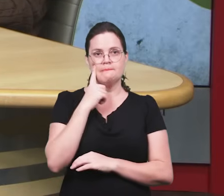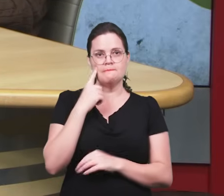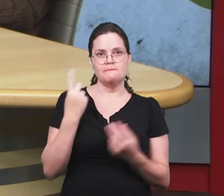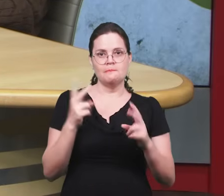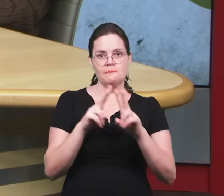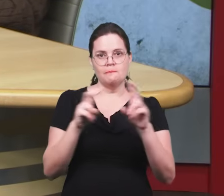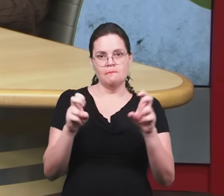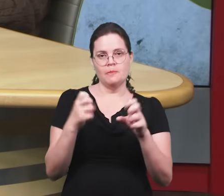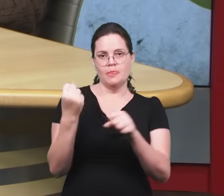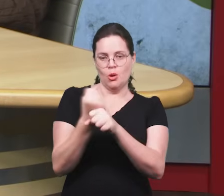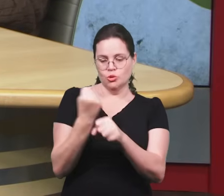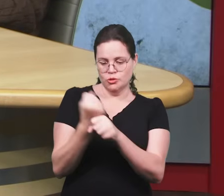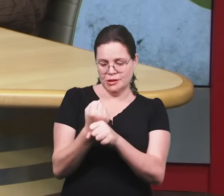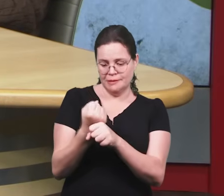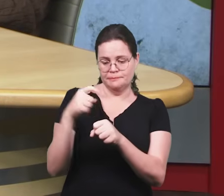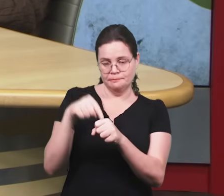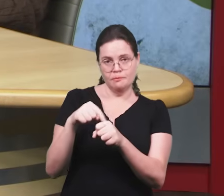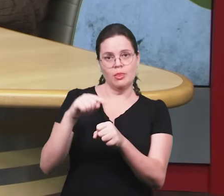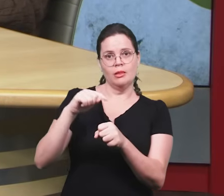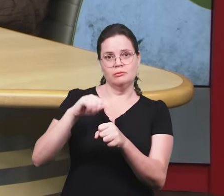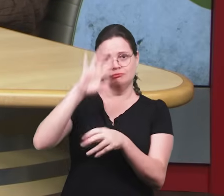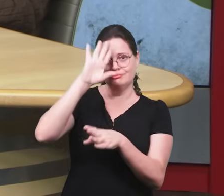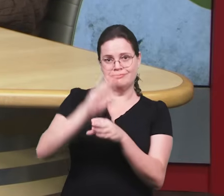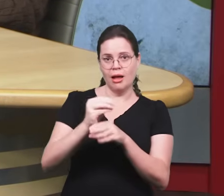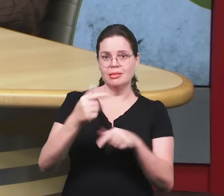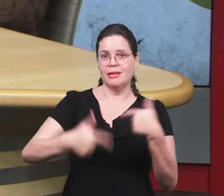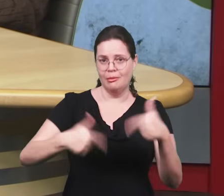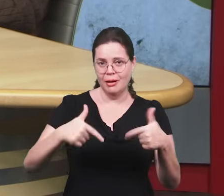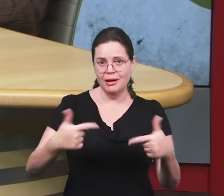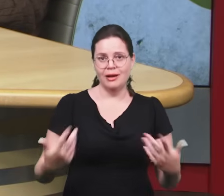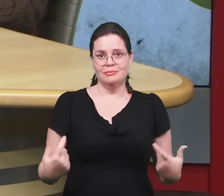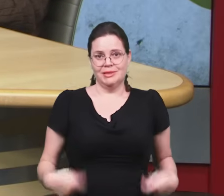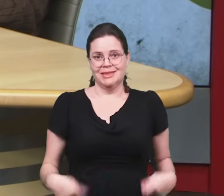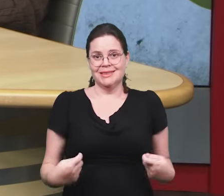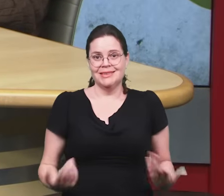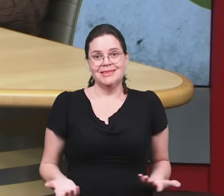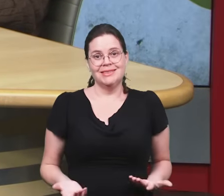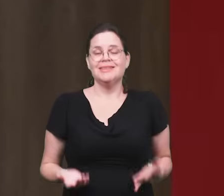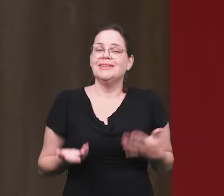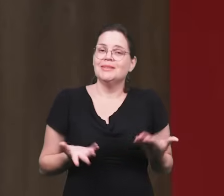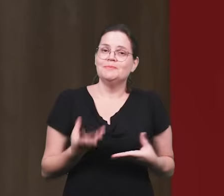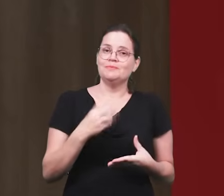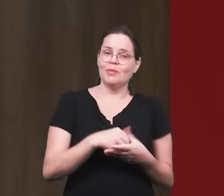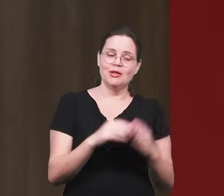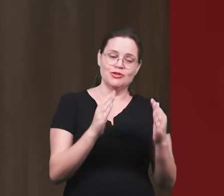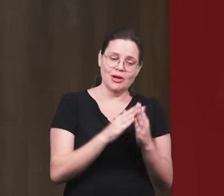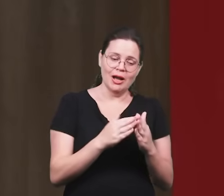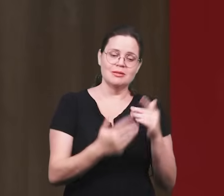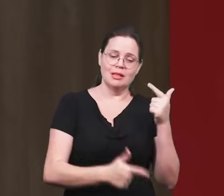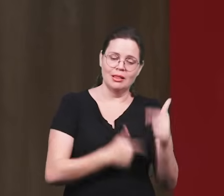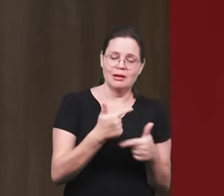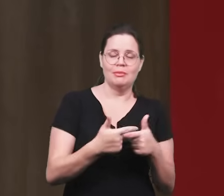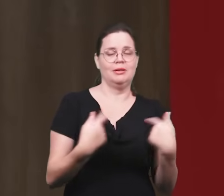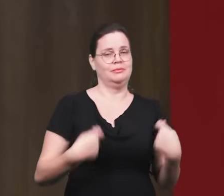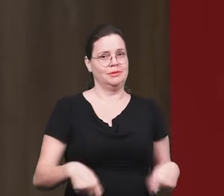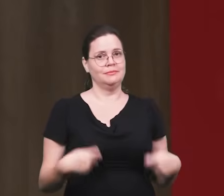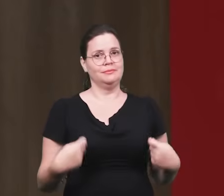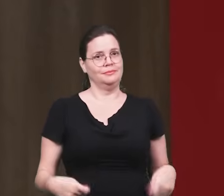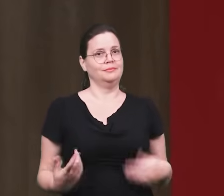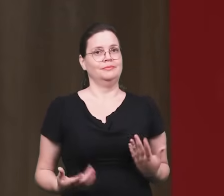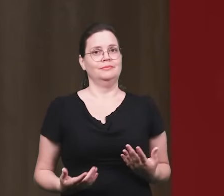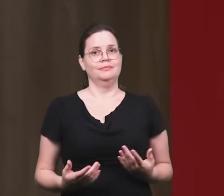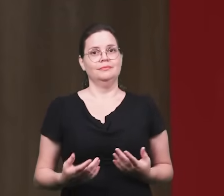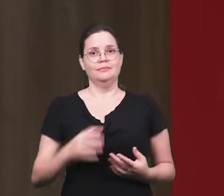falar de trabalho. Construção é trabalho. Então, edificação do lar é trabalho. E a palavra do Senhor fala que o